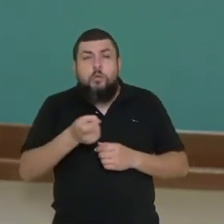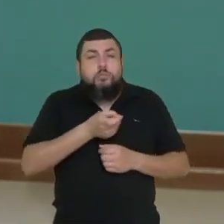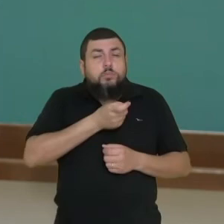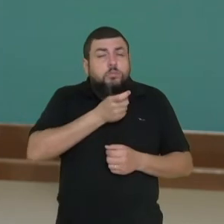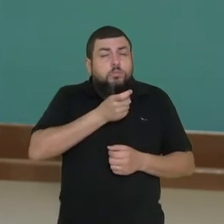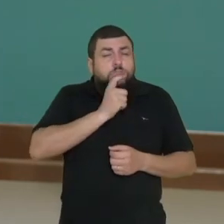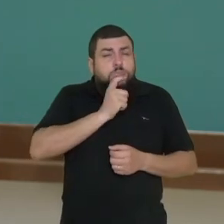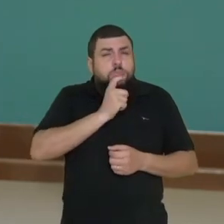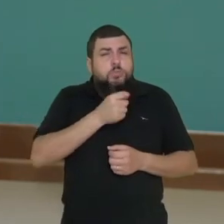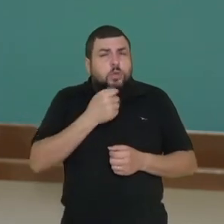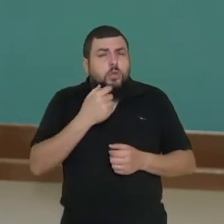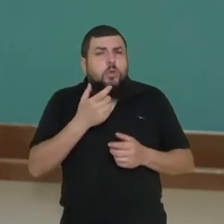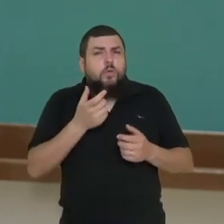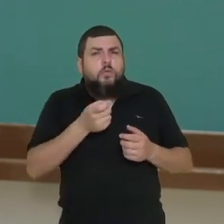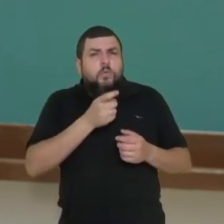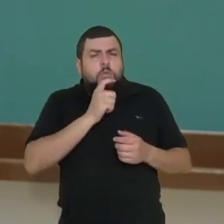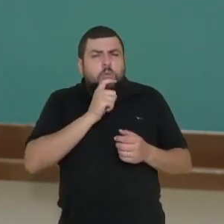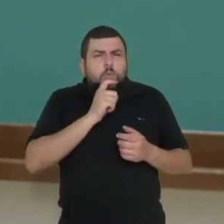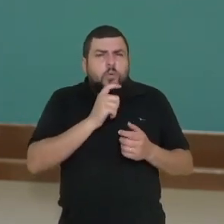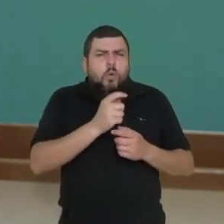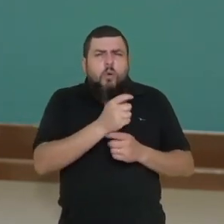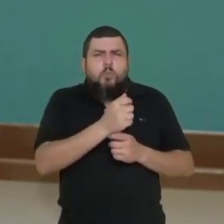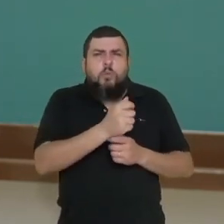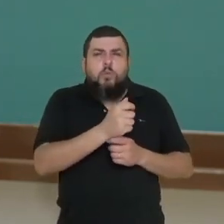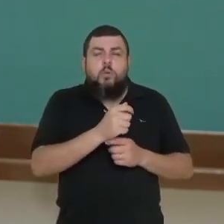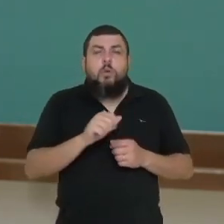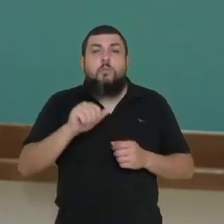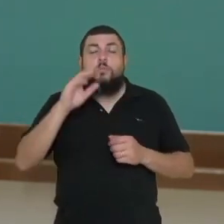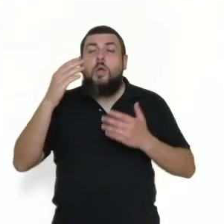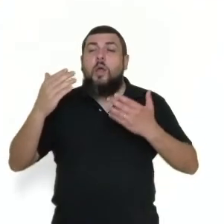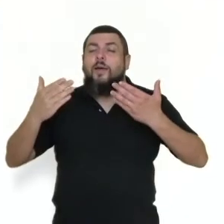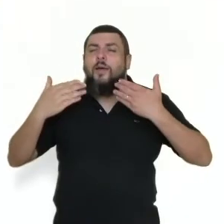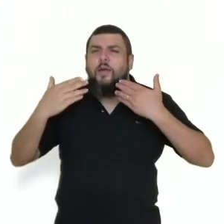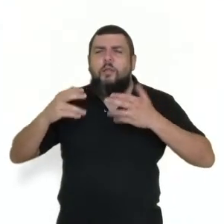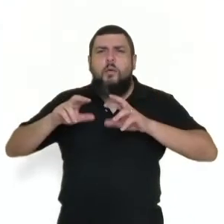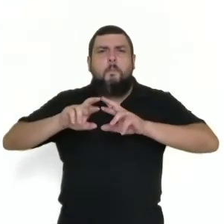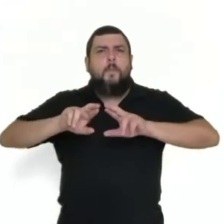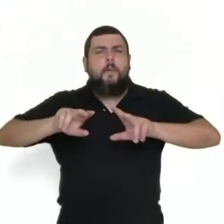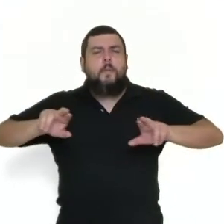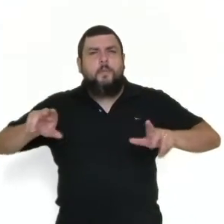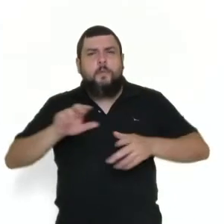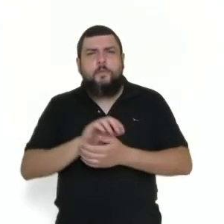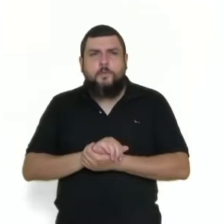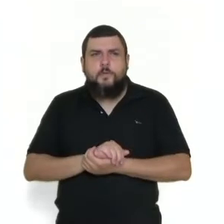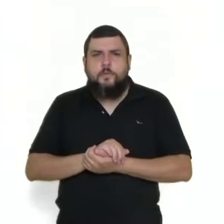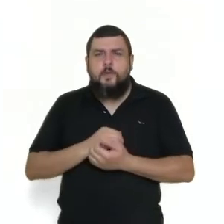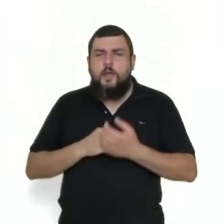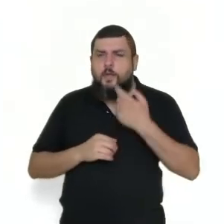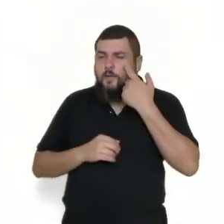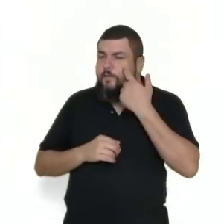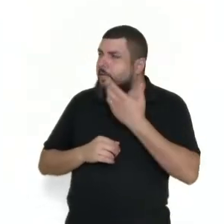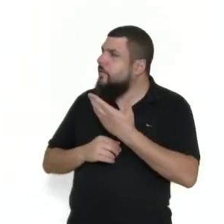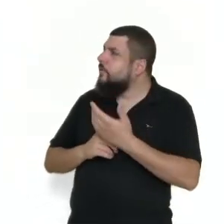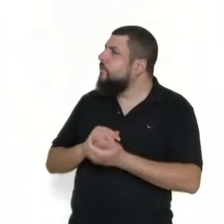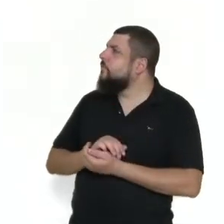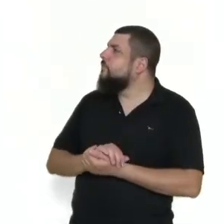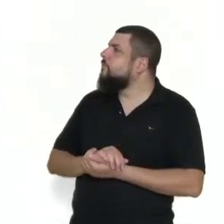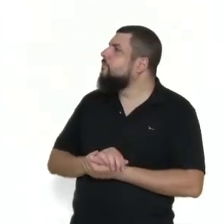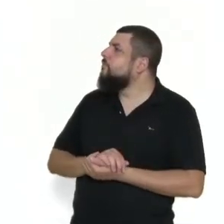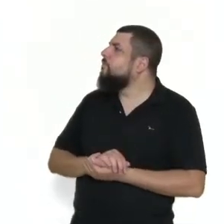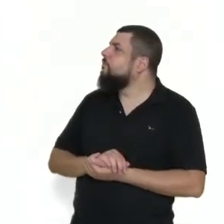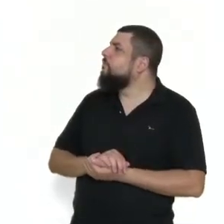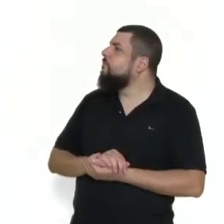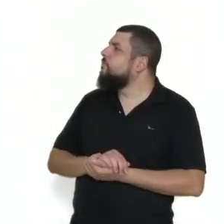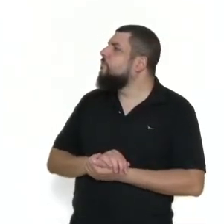condições da região, maior a diversidade. Em termos de fauna, algumas delas ali, onças, antas, macacos,